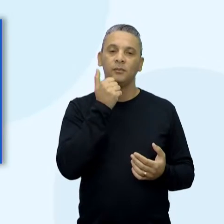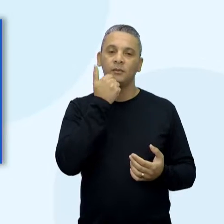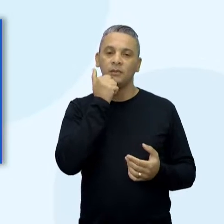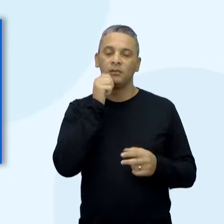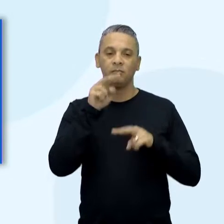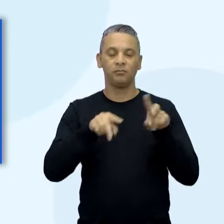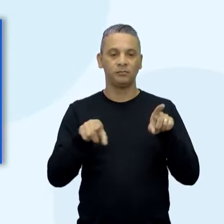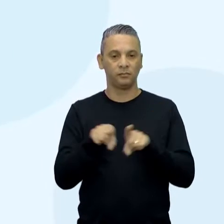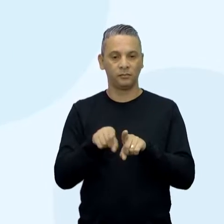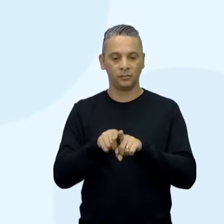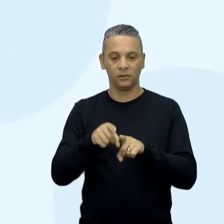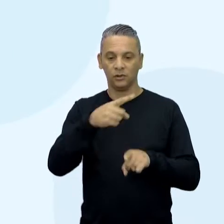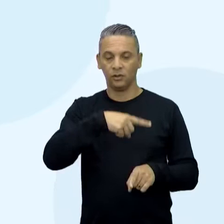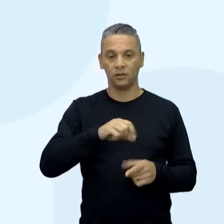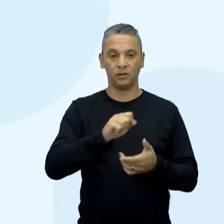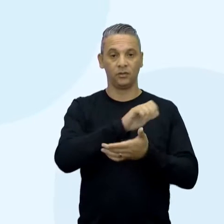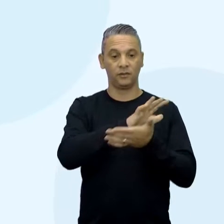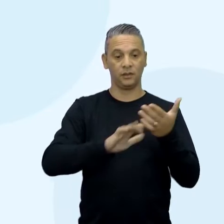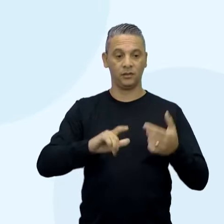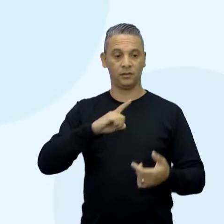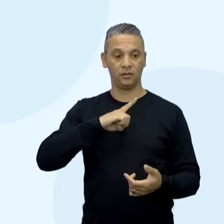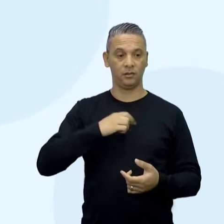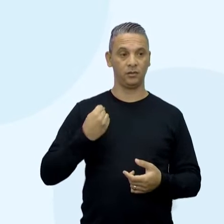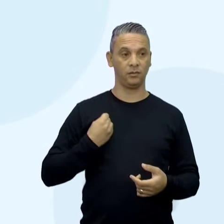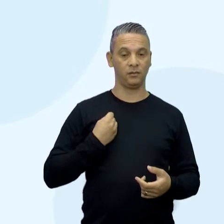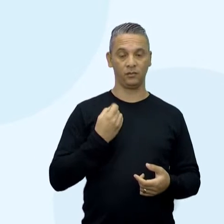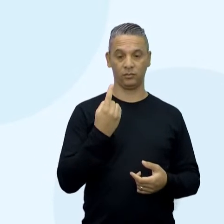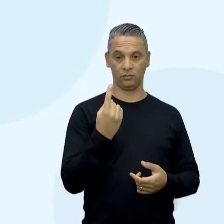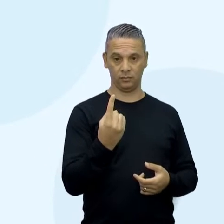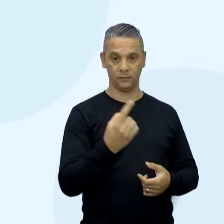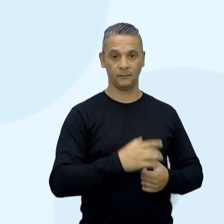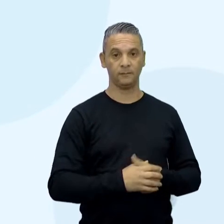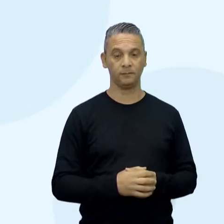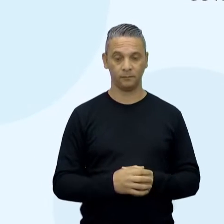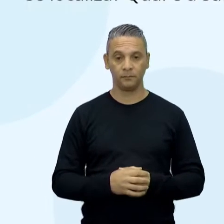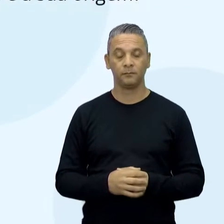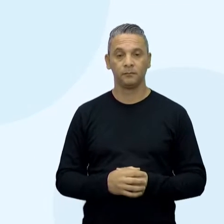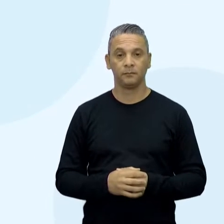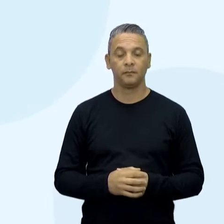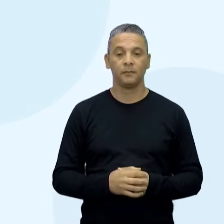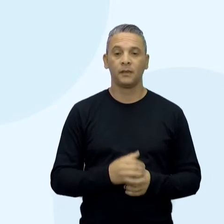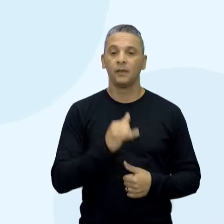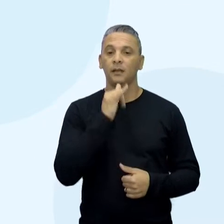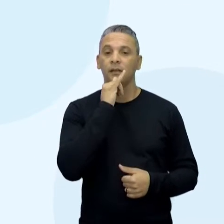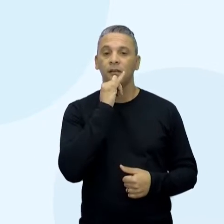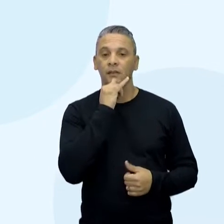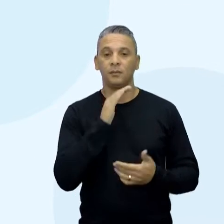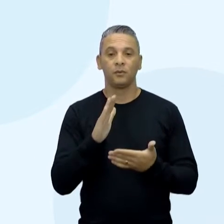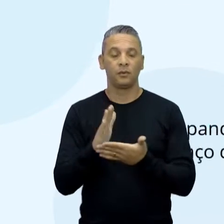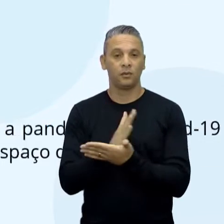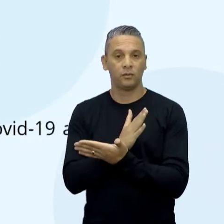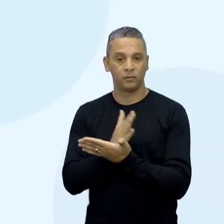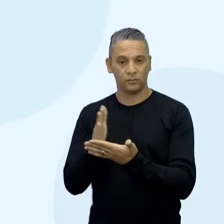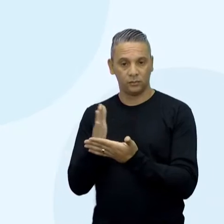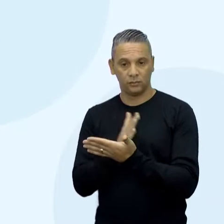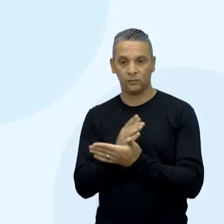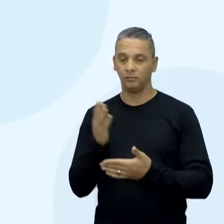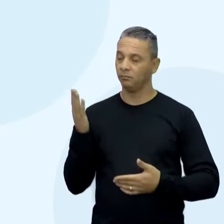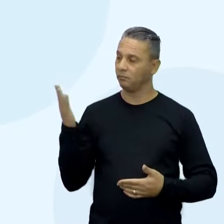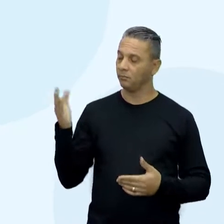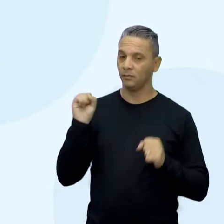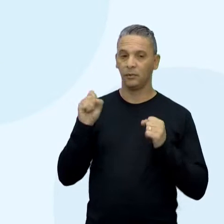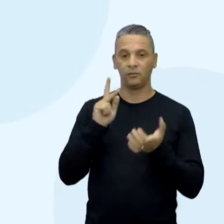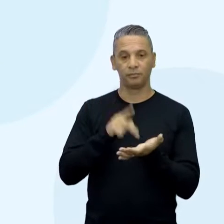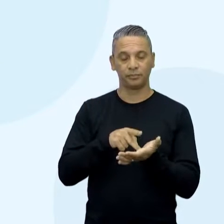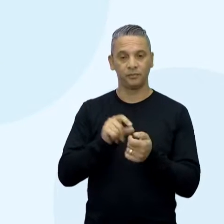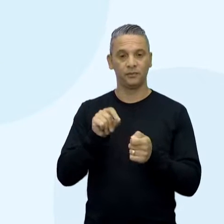viu lá na nossa atividade número 1, né? Aí eu mostrei para vocês alguns exemplos, né, de perguntas que vocês podem